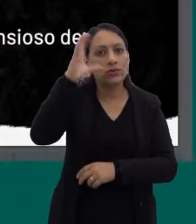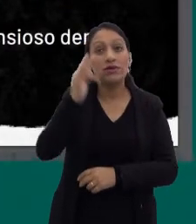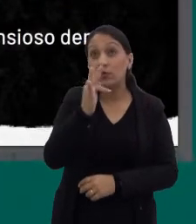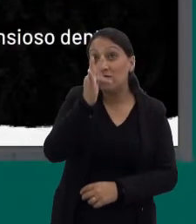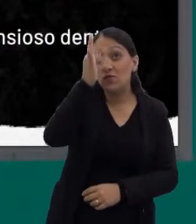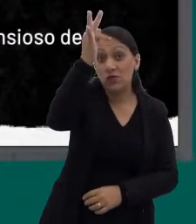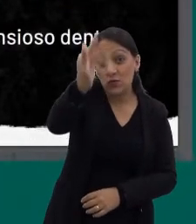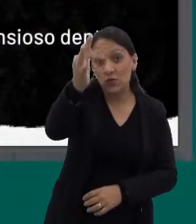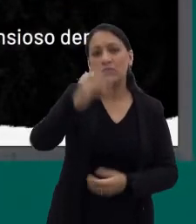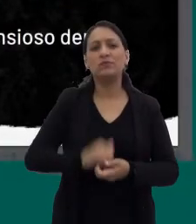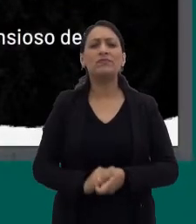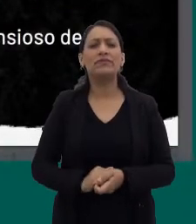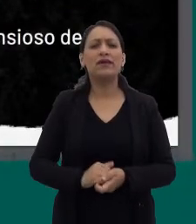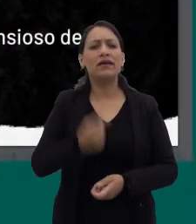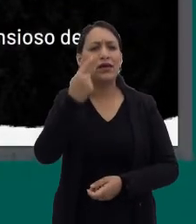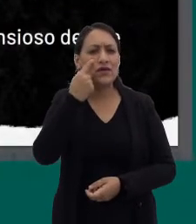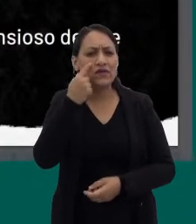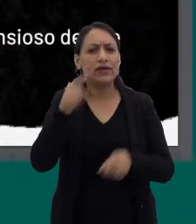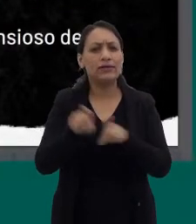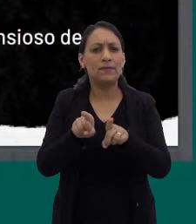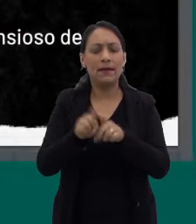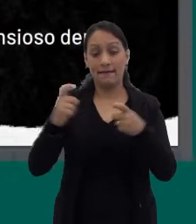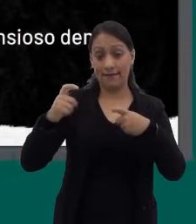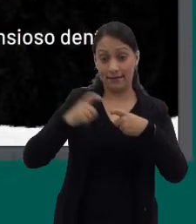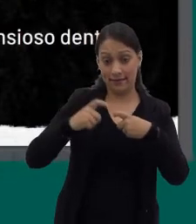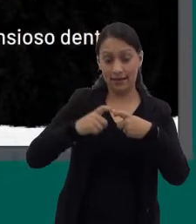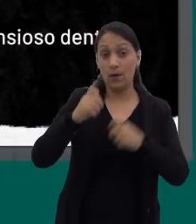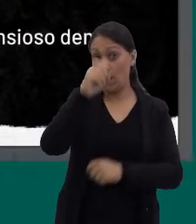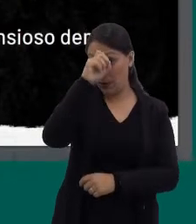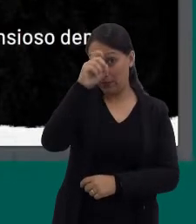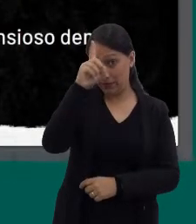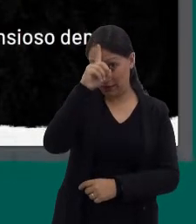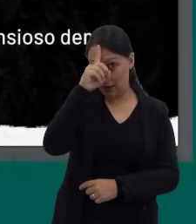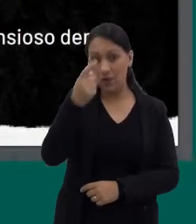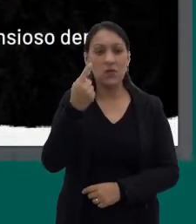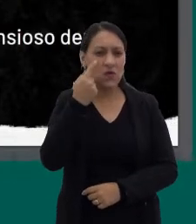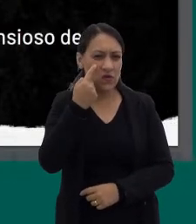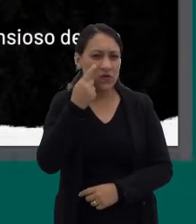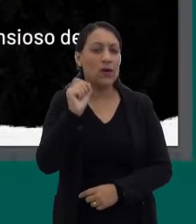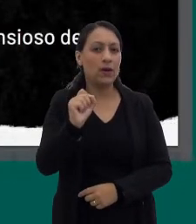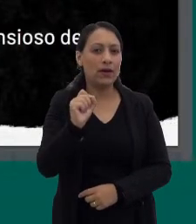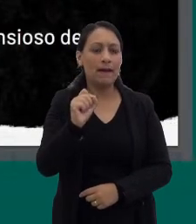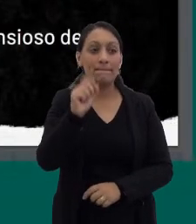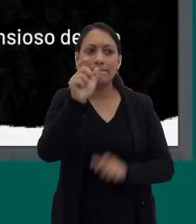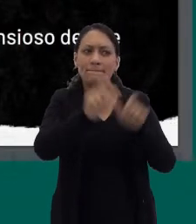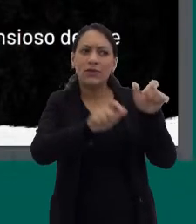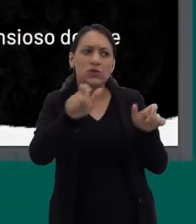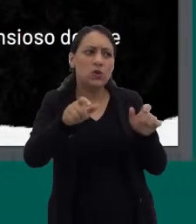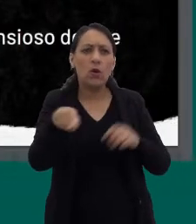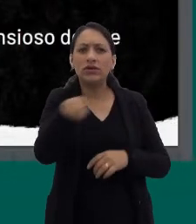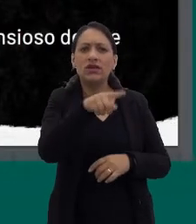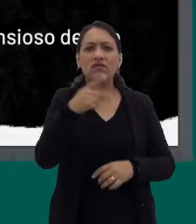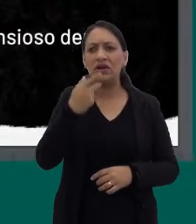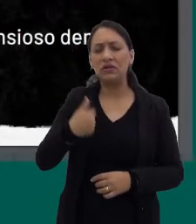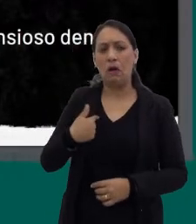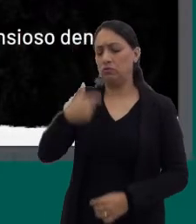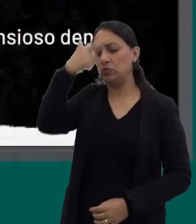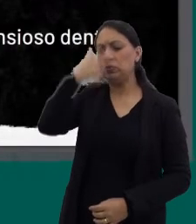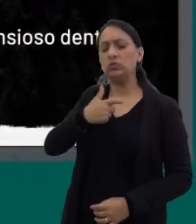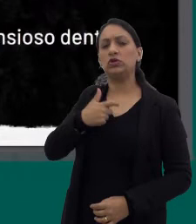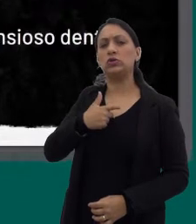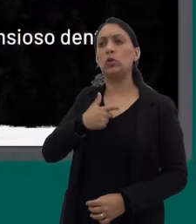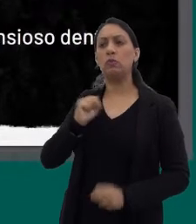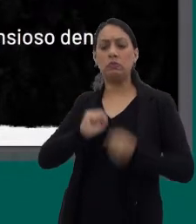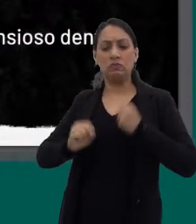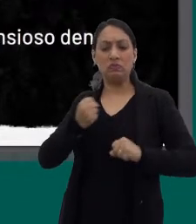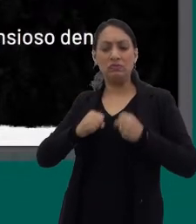gente vê, acho que na clínica, no hospital, né, a gente vê muita gente se denominando hoje como ansioso,